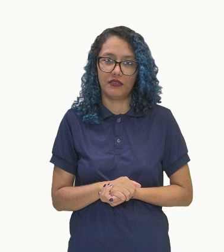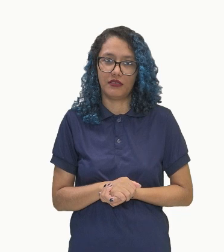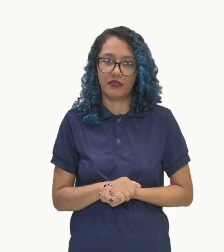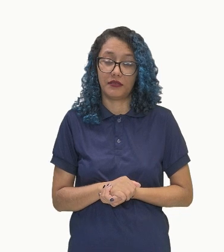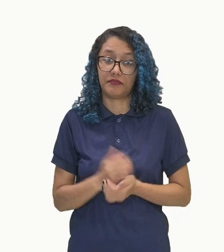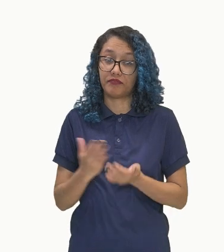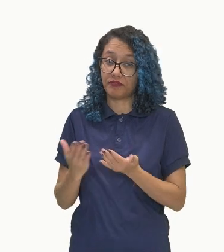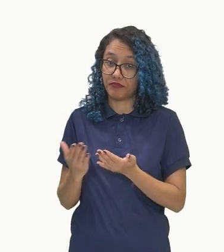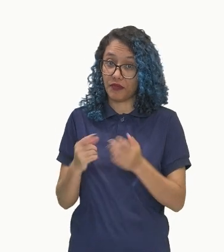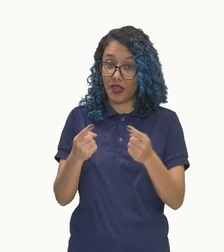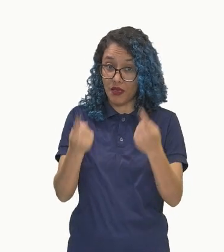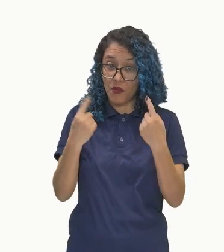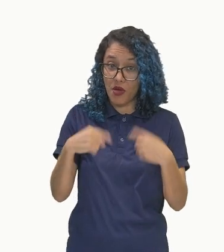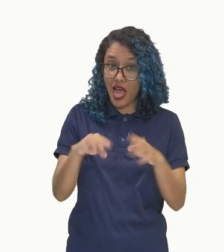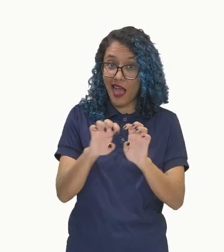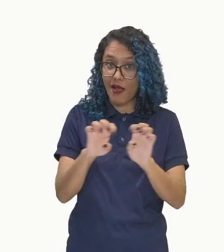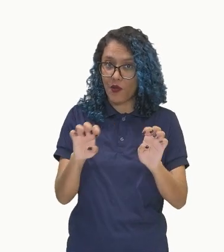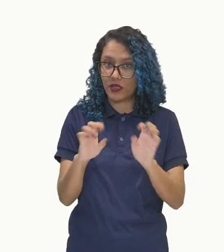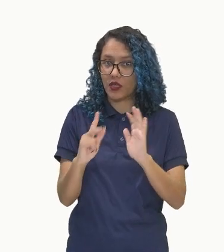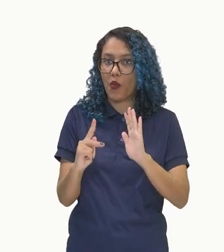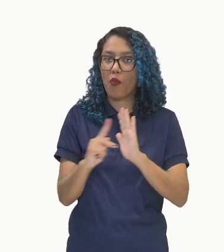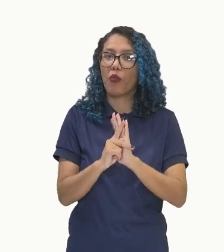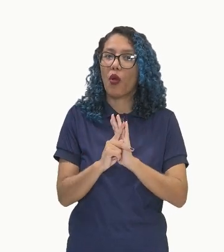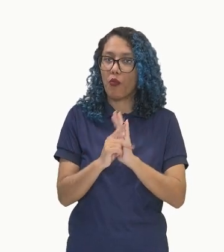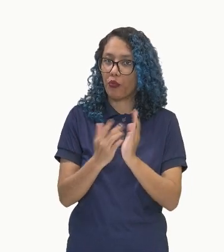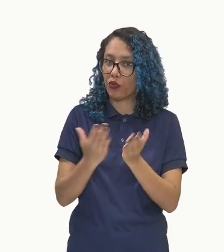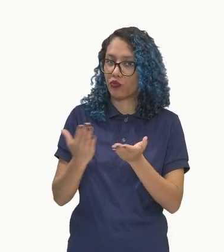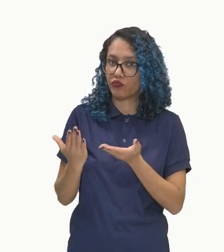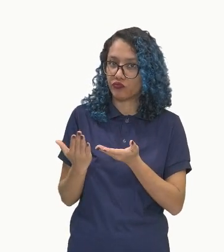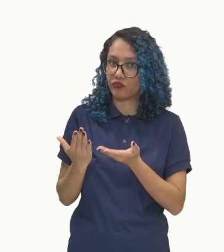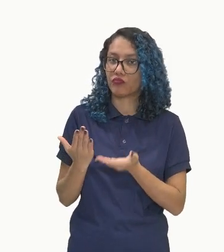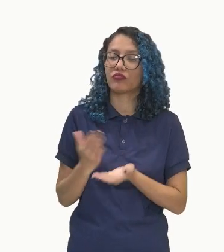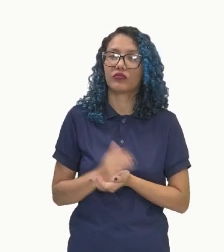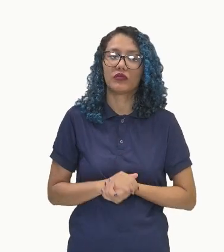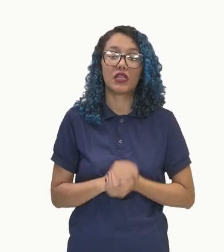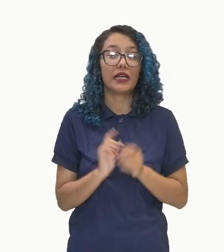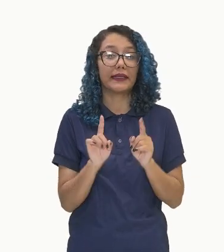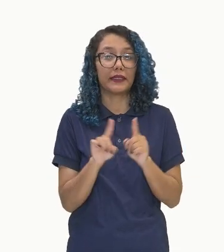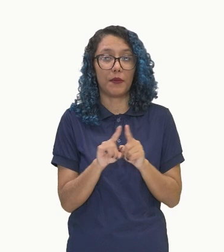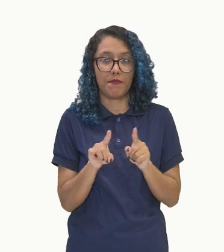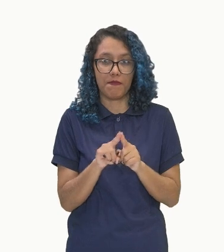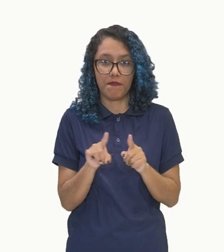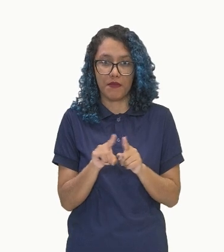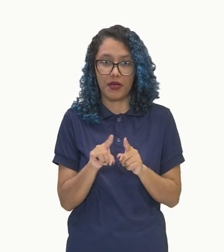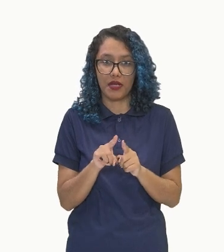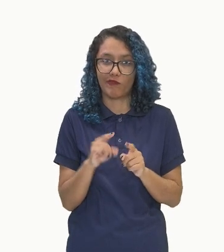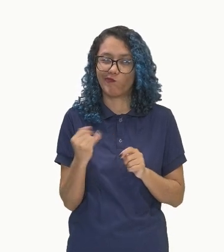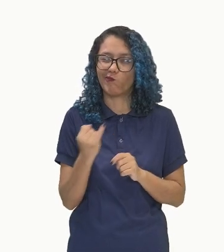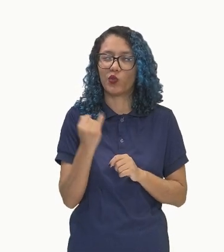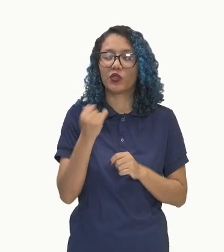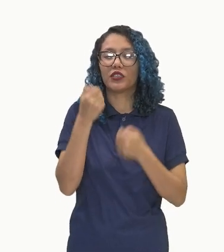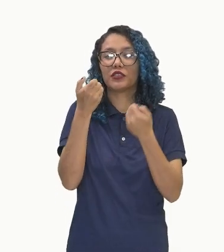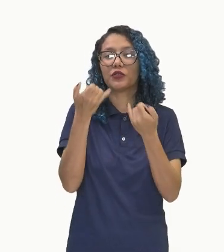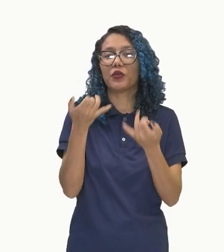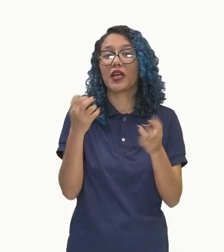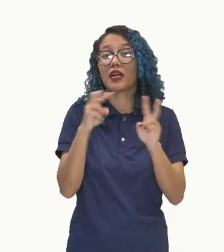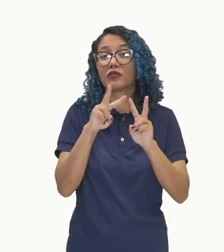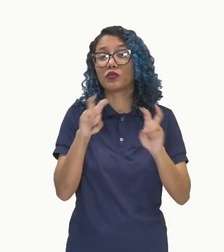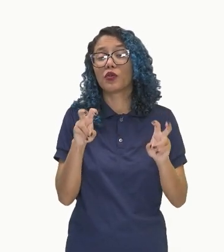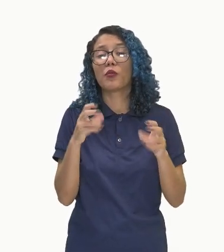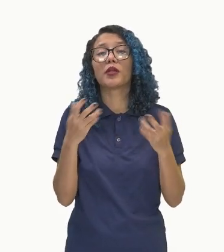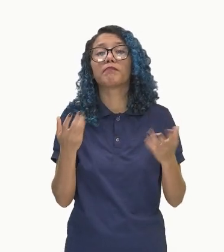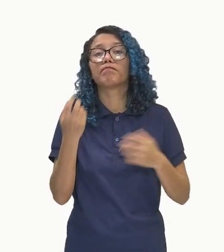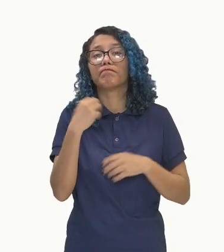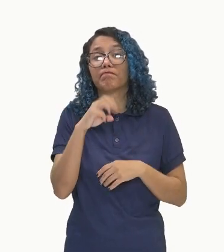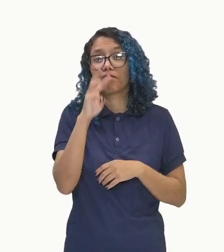falarmos da potência. Vejam aí, a potência e o rendimento. Só que neste momento, nós iremos falar